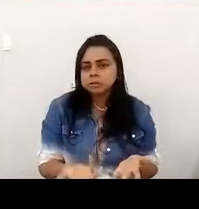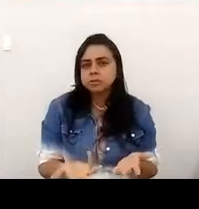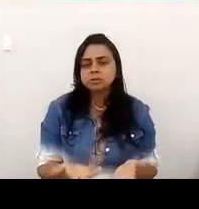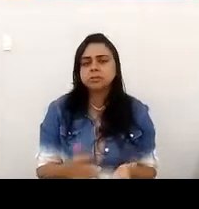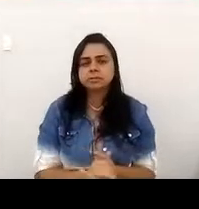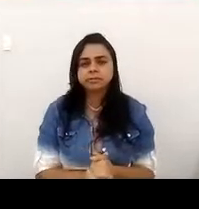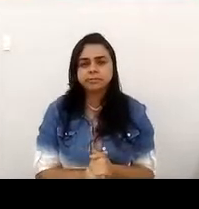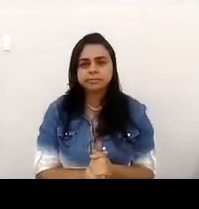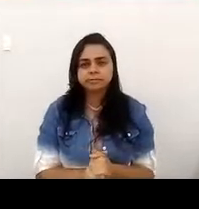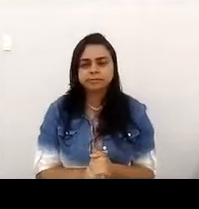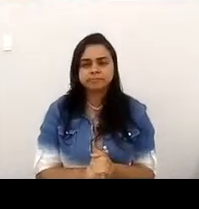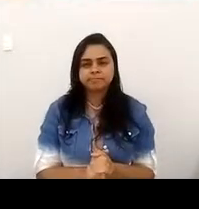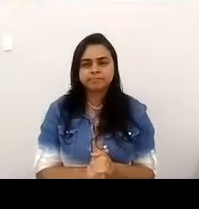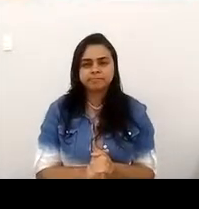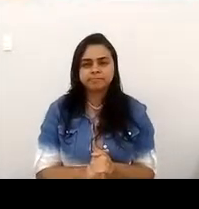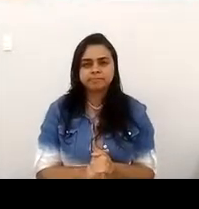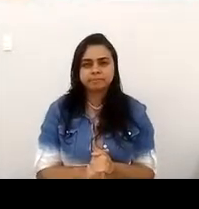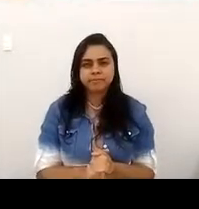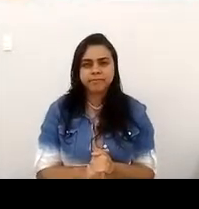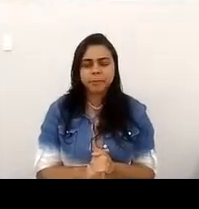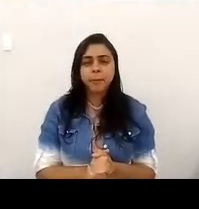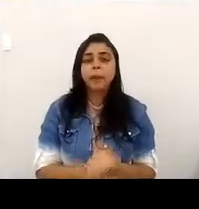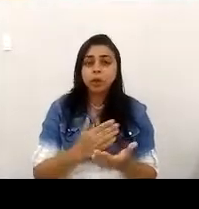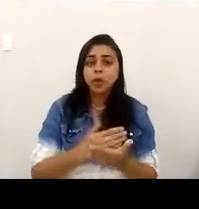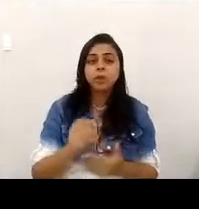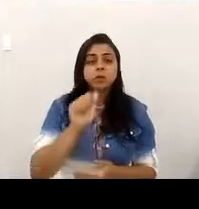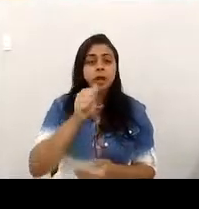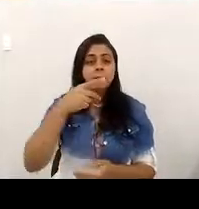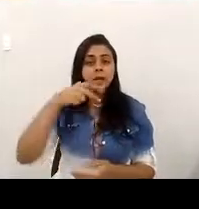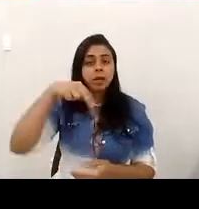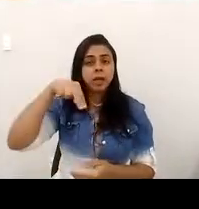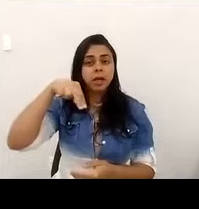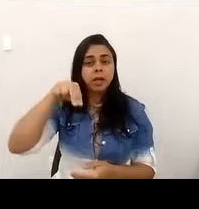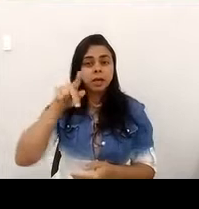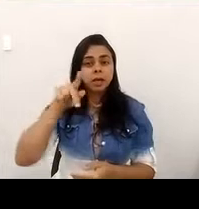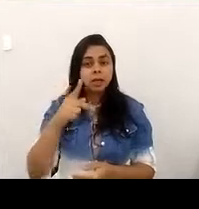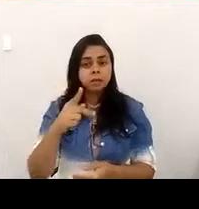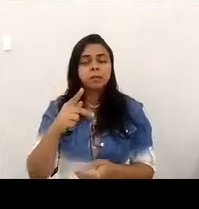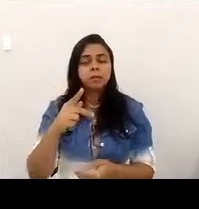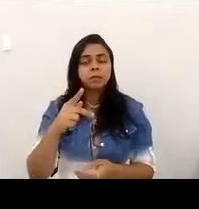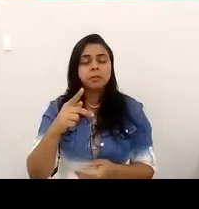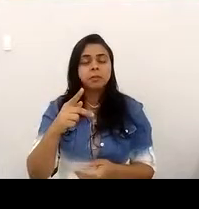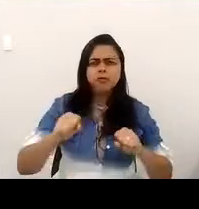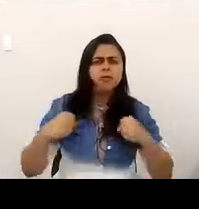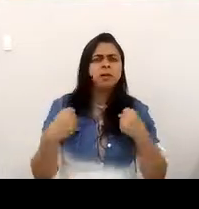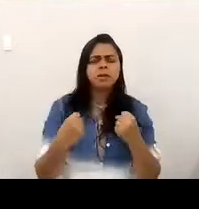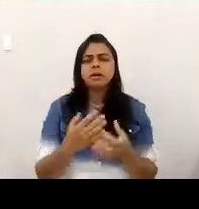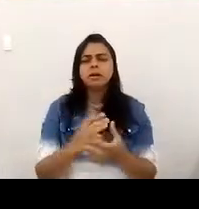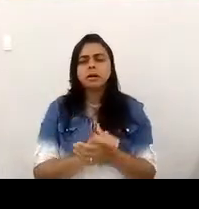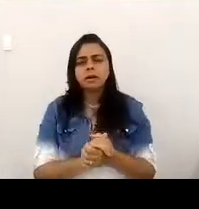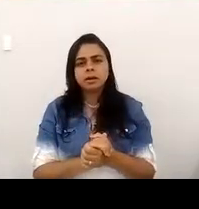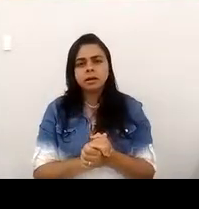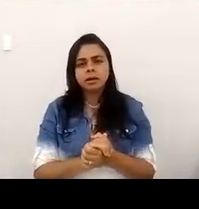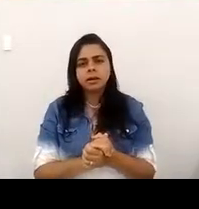lado das APNPs, de fortalecer essas APNPs e a aprendizagem dos alunos